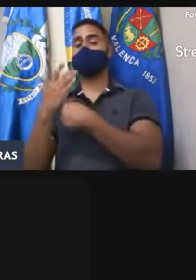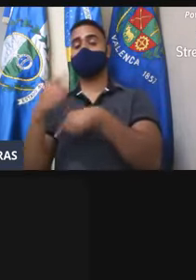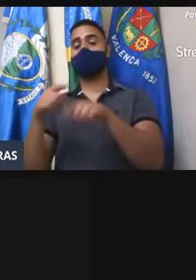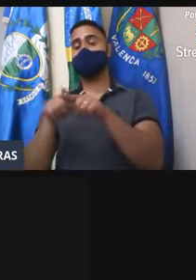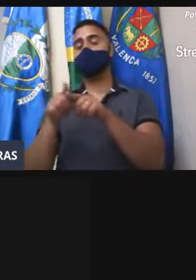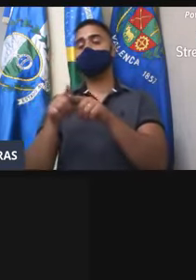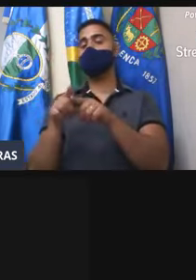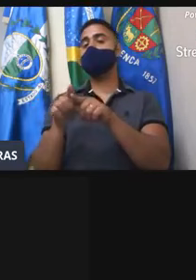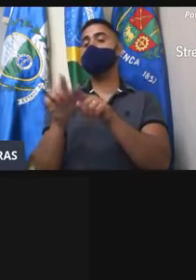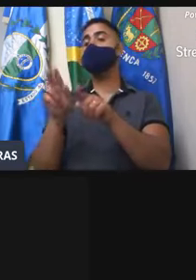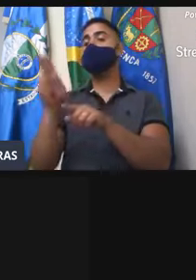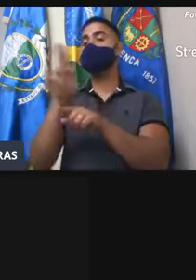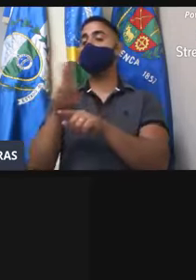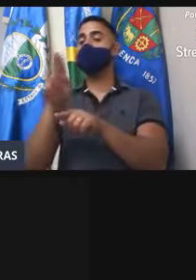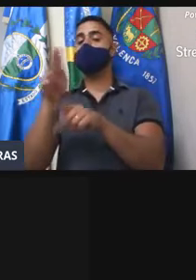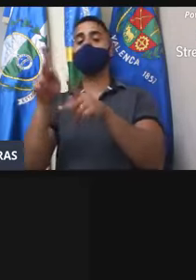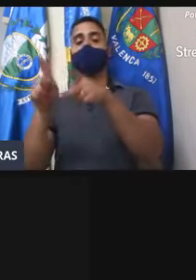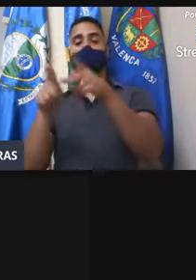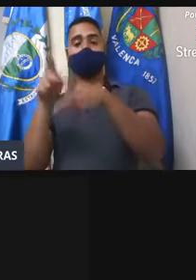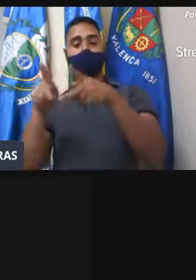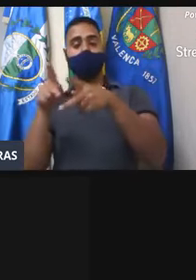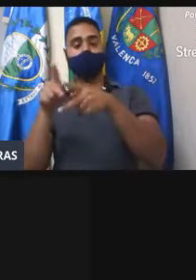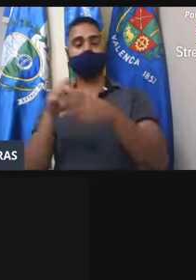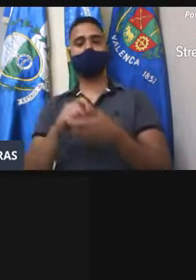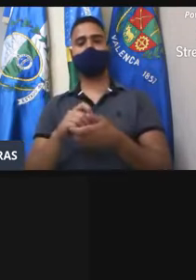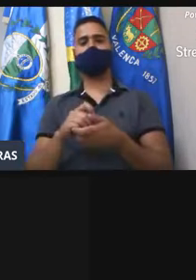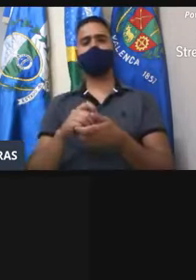serem também aplicados.